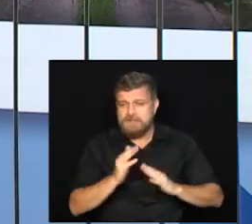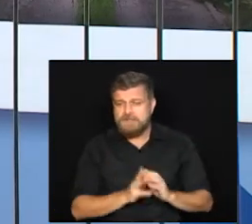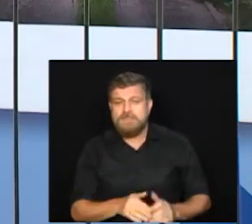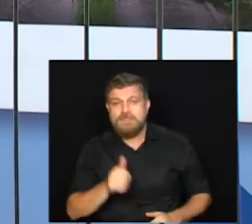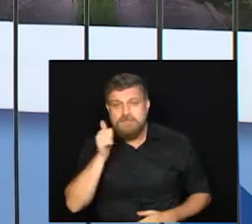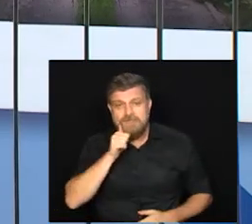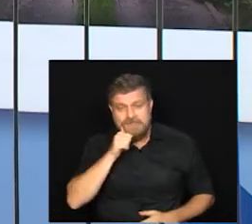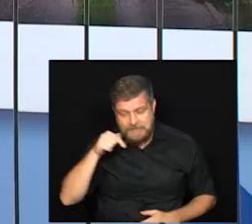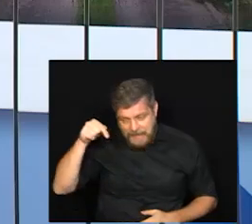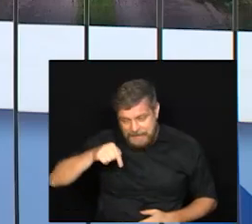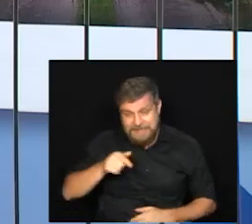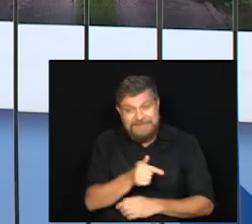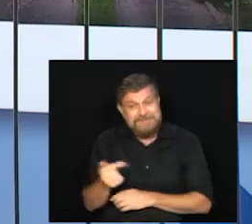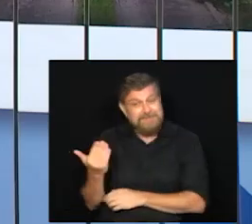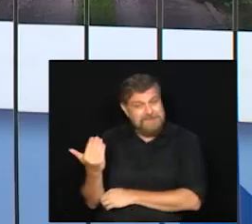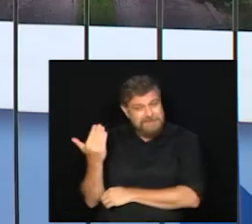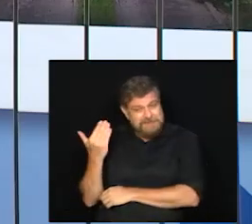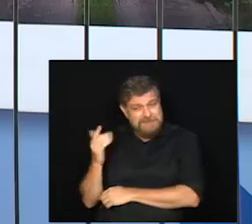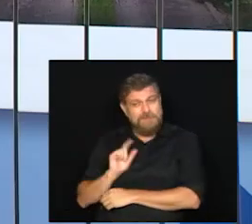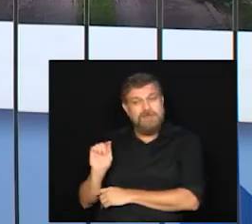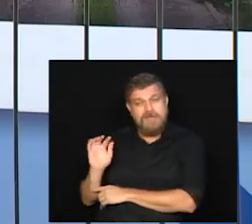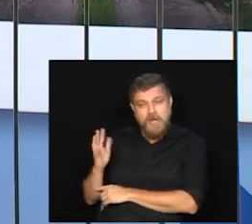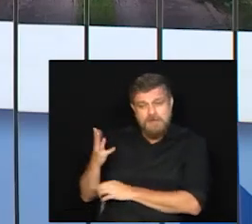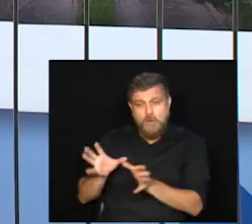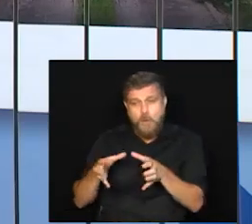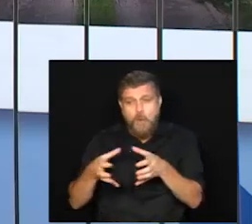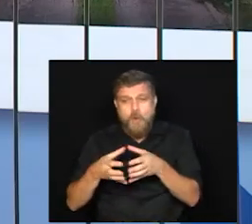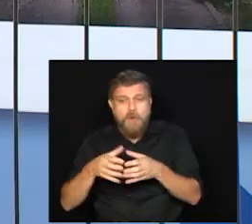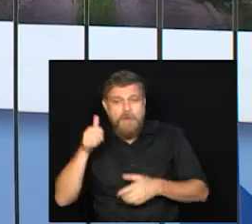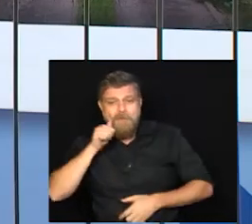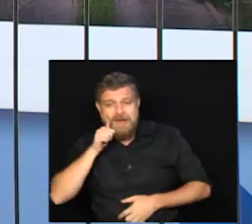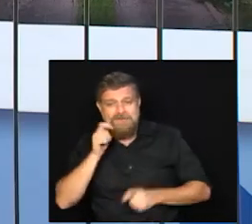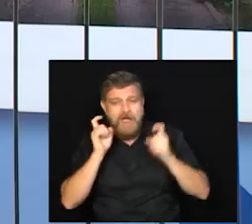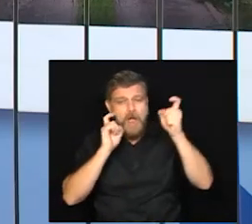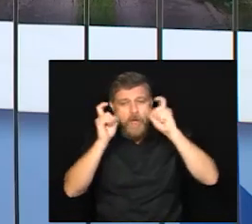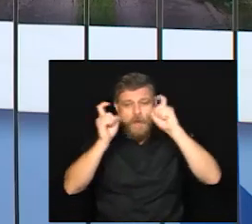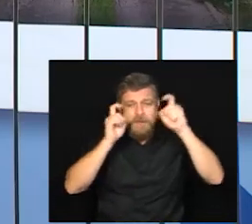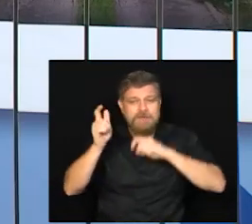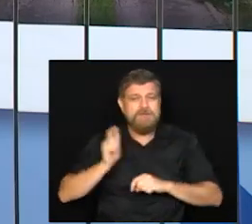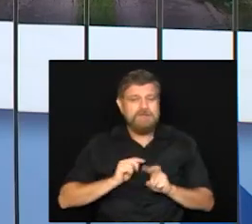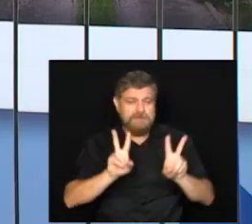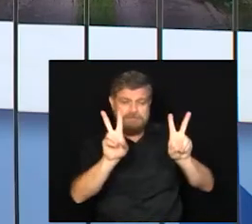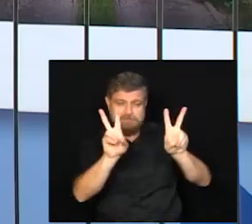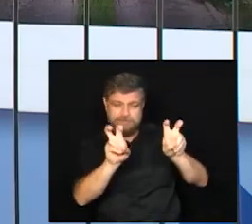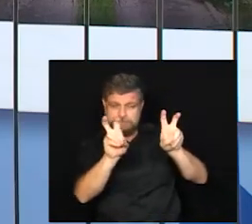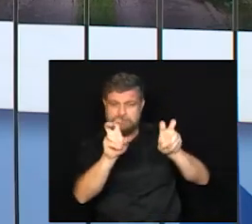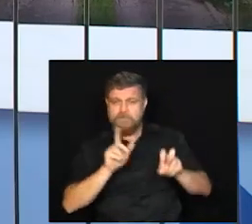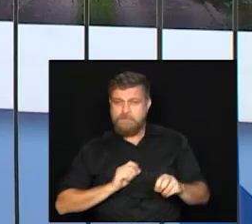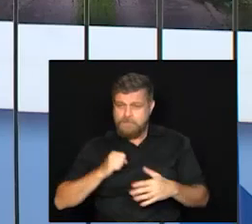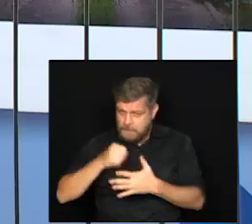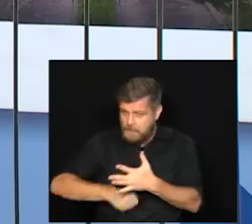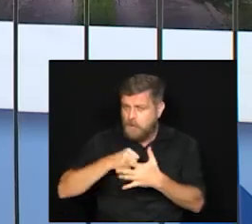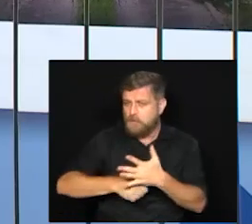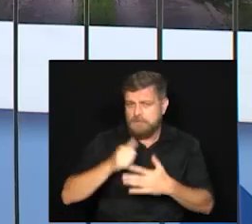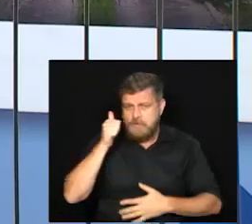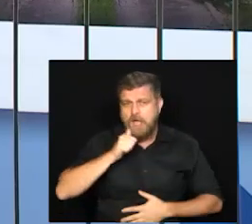foi diferente. Na semana passada, a Comissão da Mulher fez uma reunião que tratou justamente da luta das